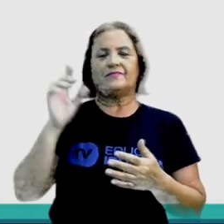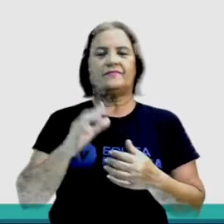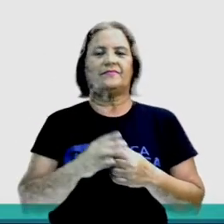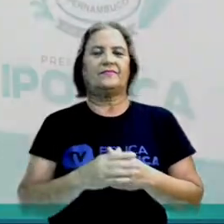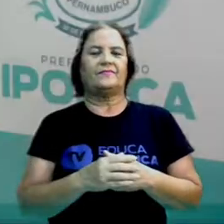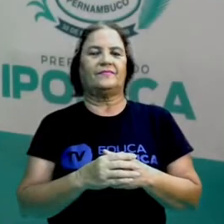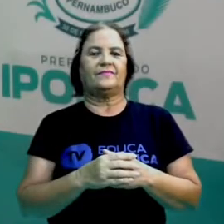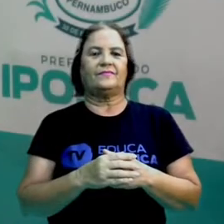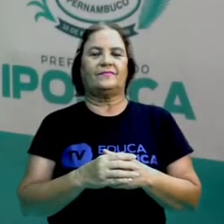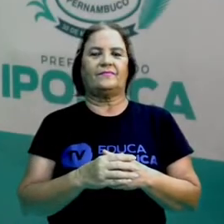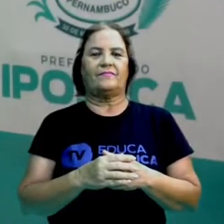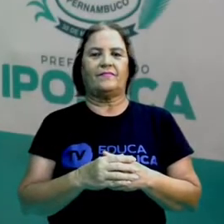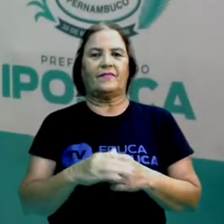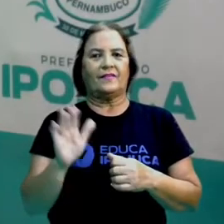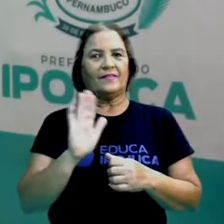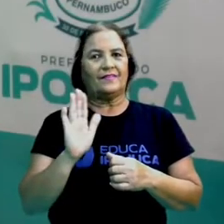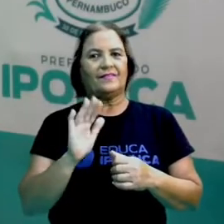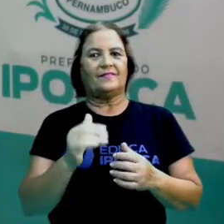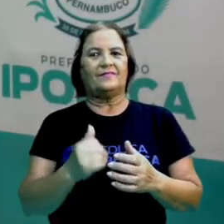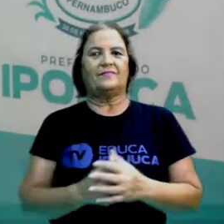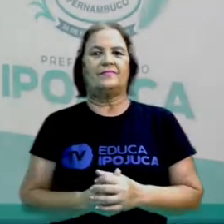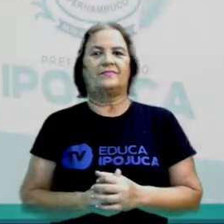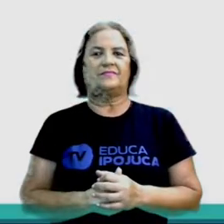Does. Let's go!